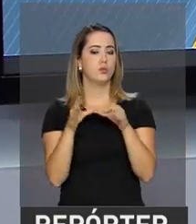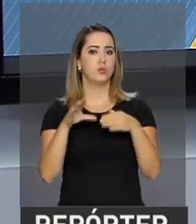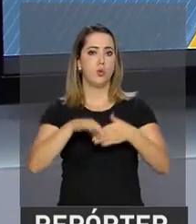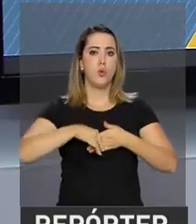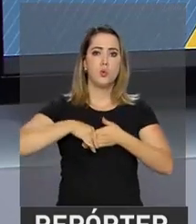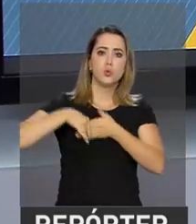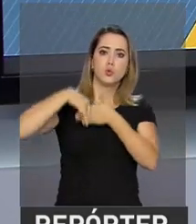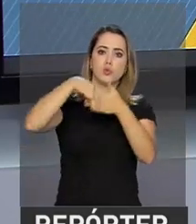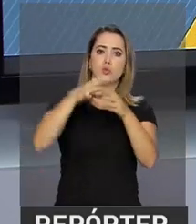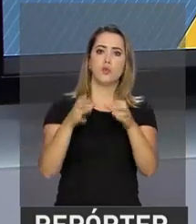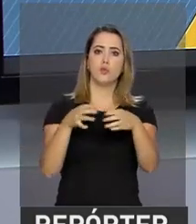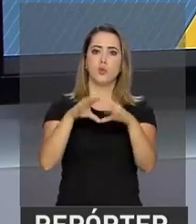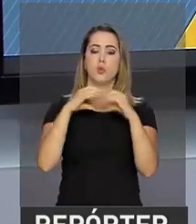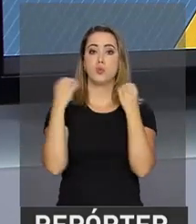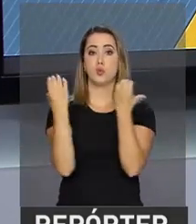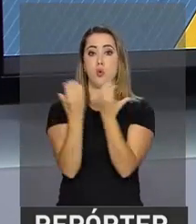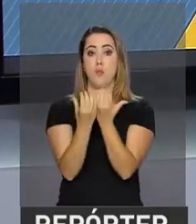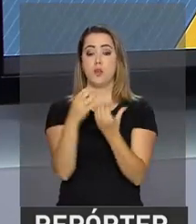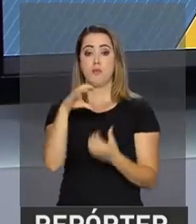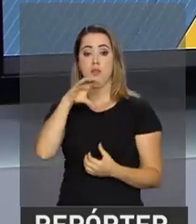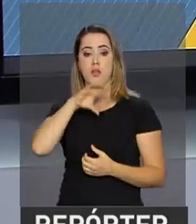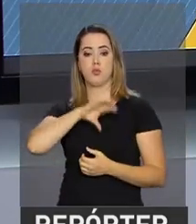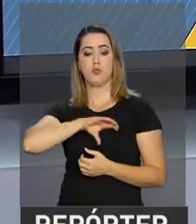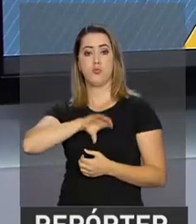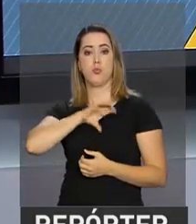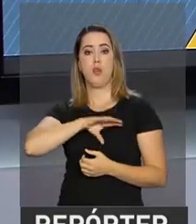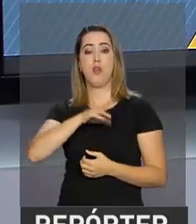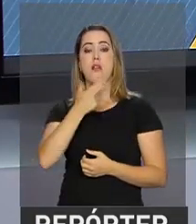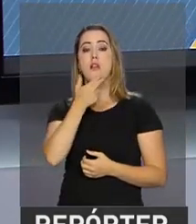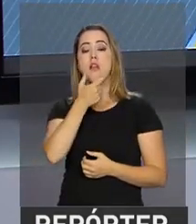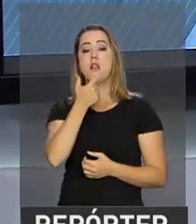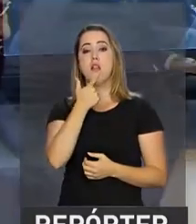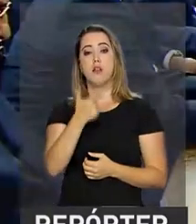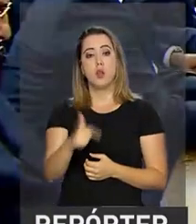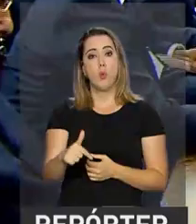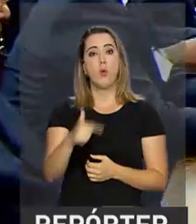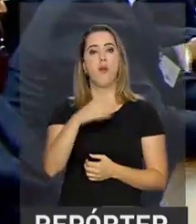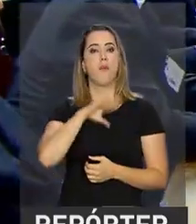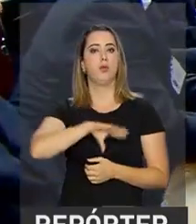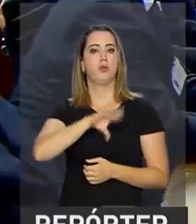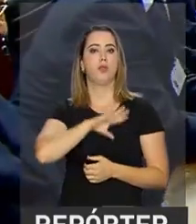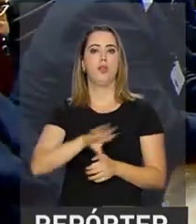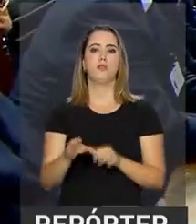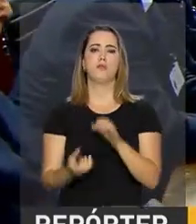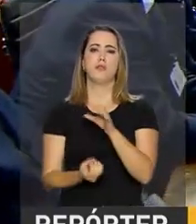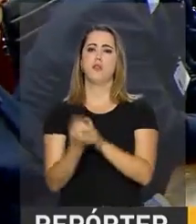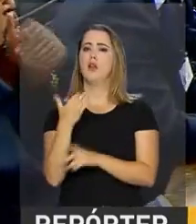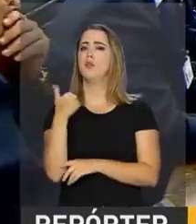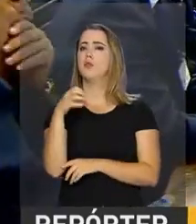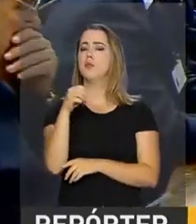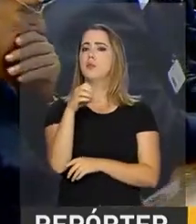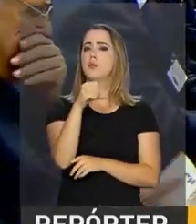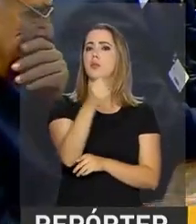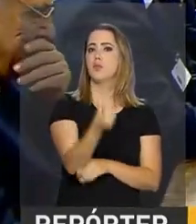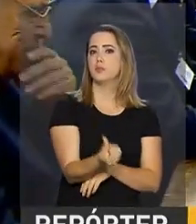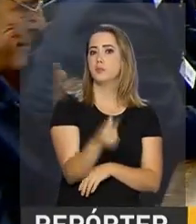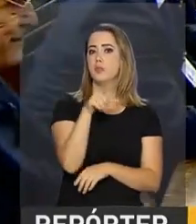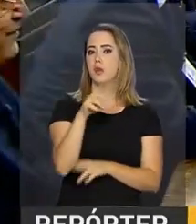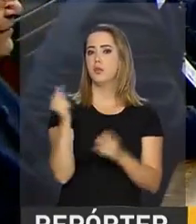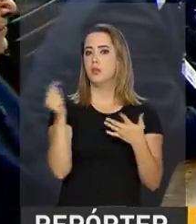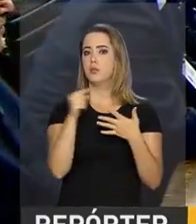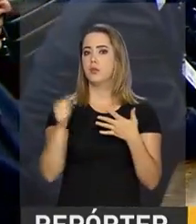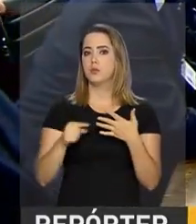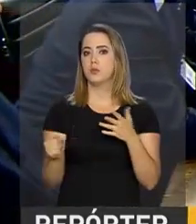de delegações da comunidade dos países de língua portuguesa. O grupo foi criado em 1996 e tem entre